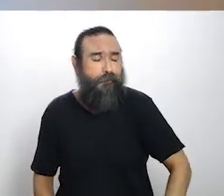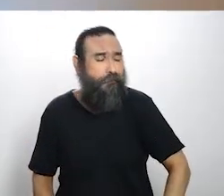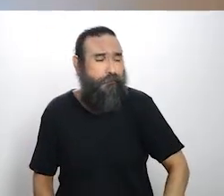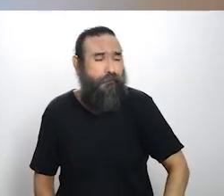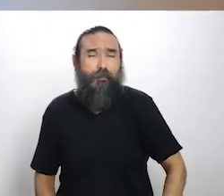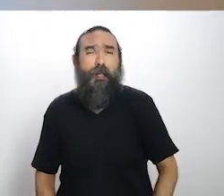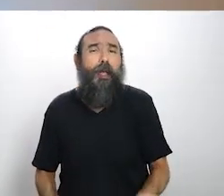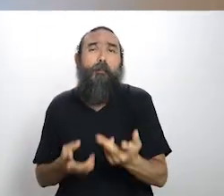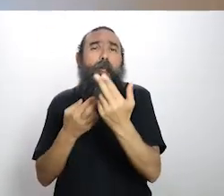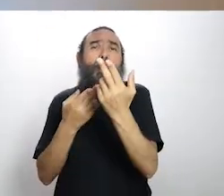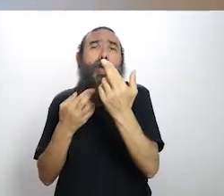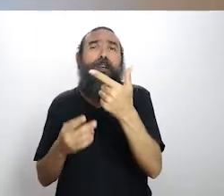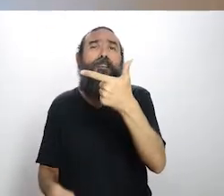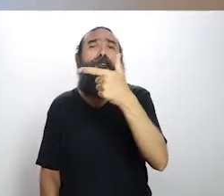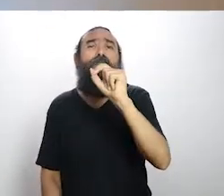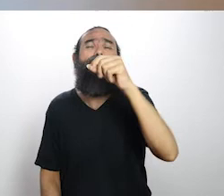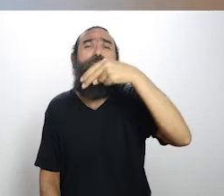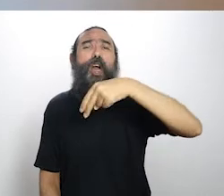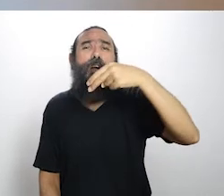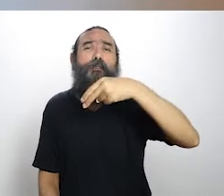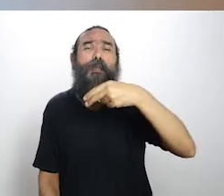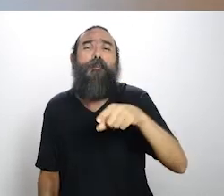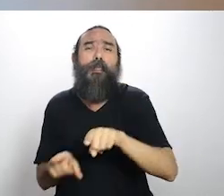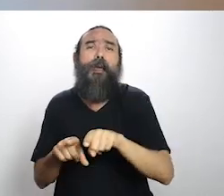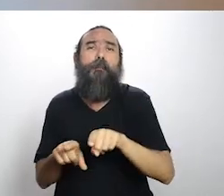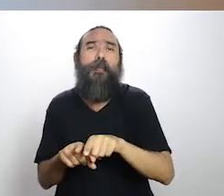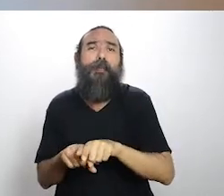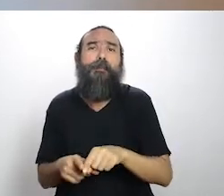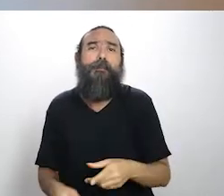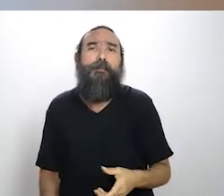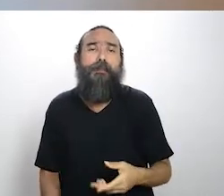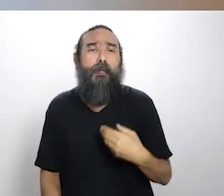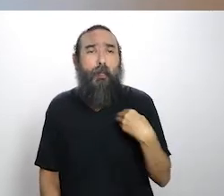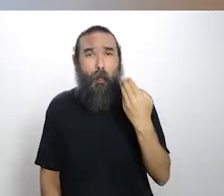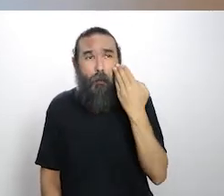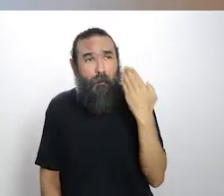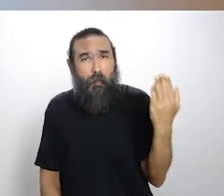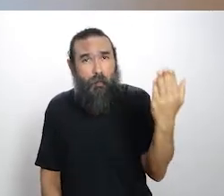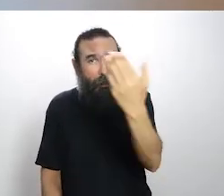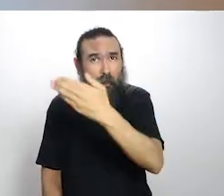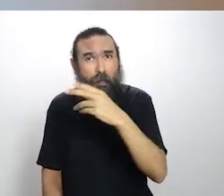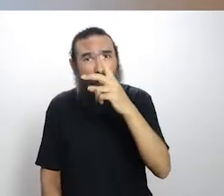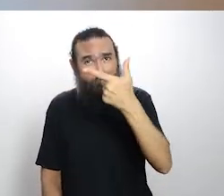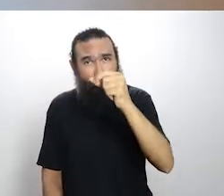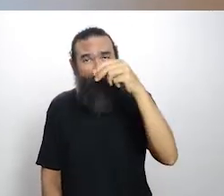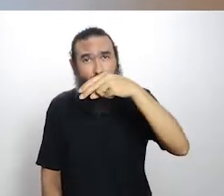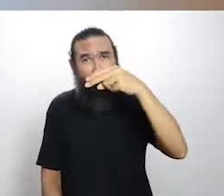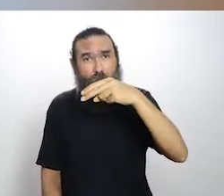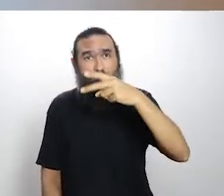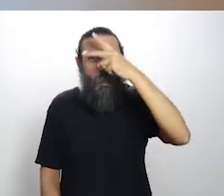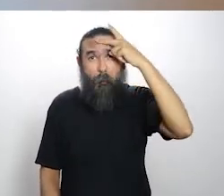uma suposta mobilização, onde a gente, enquanto preto, parece que existe, mas será que é só isso?